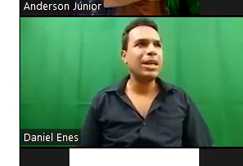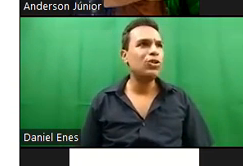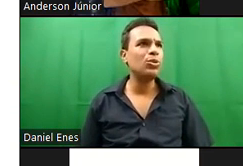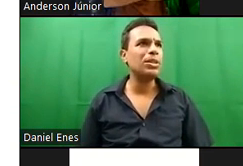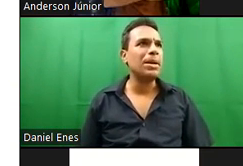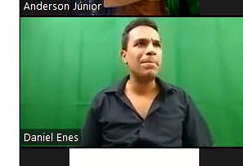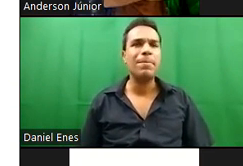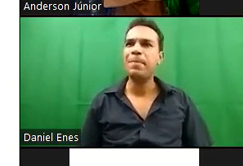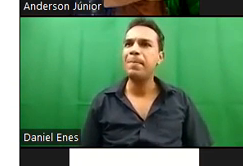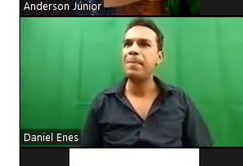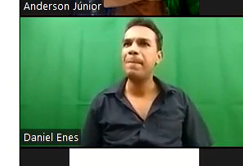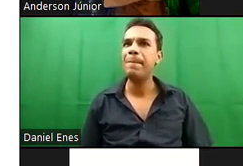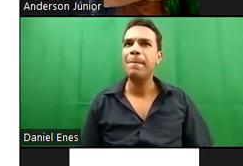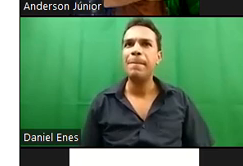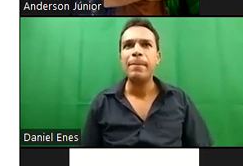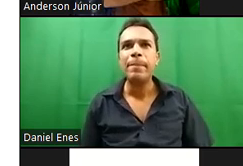Quem chuta?